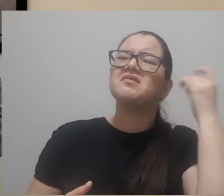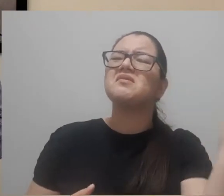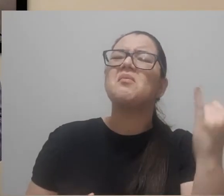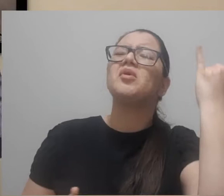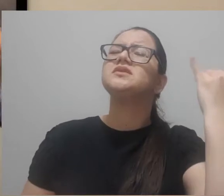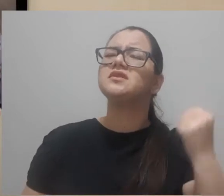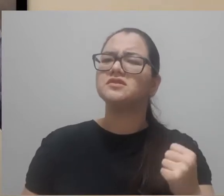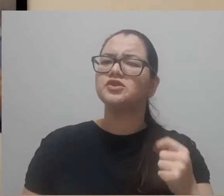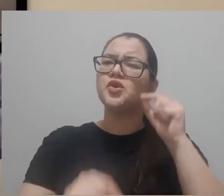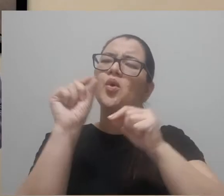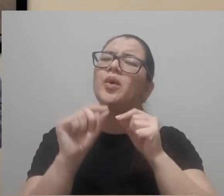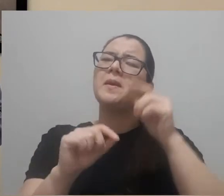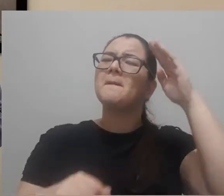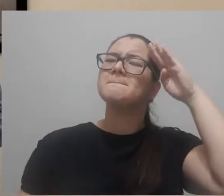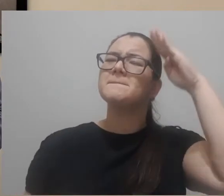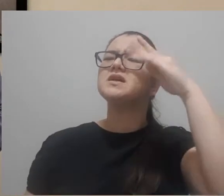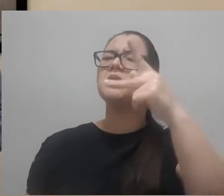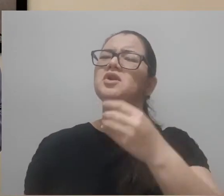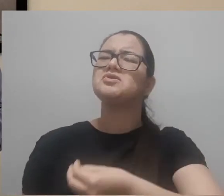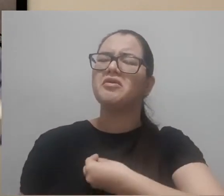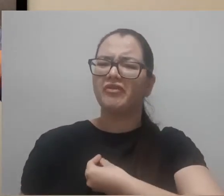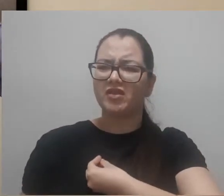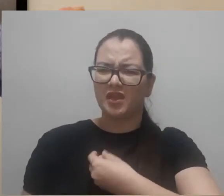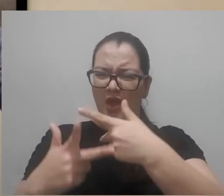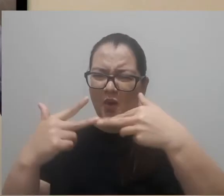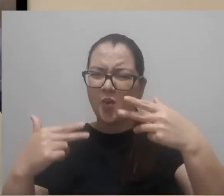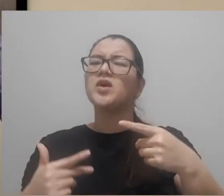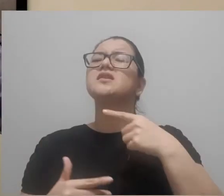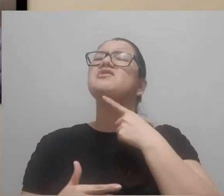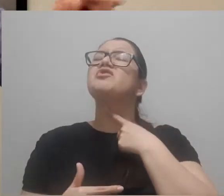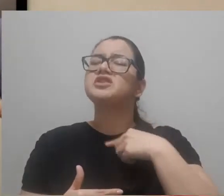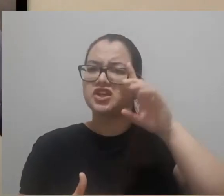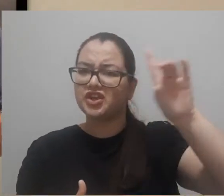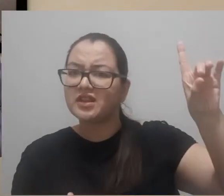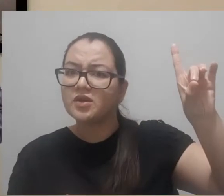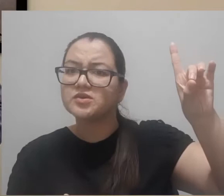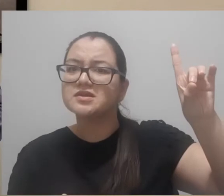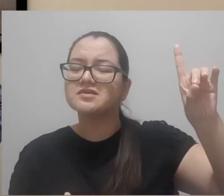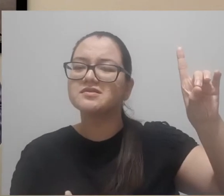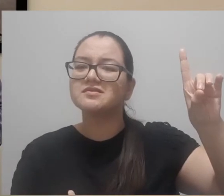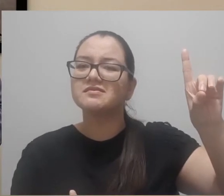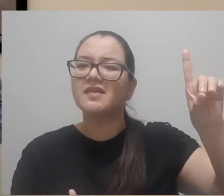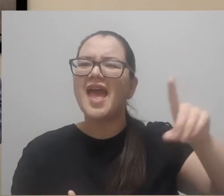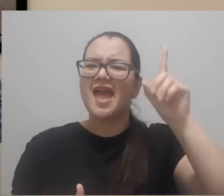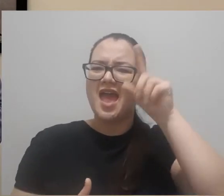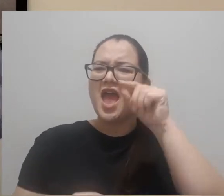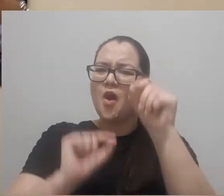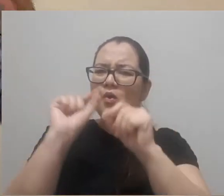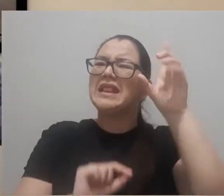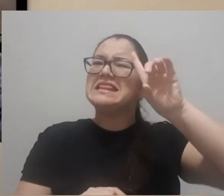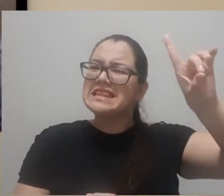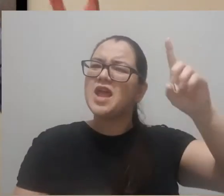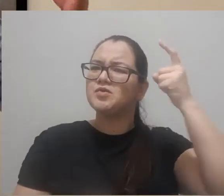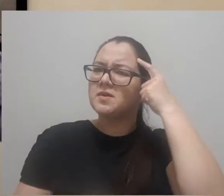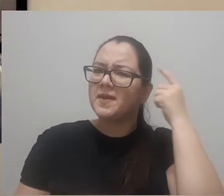sua vida, é aquilo que Deus aprova? Aquilo que eu valorizo é aquilo que Deus valoriza? Se